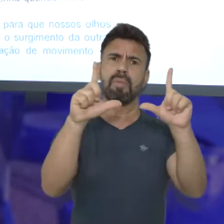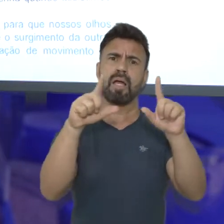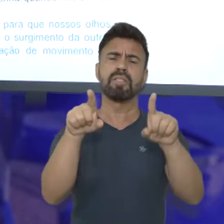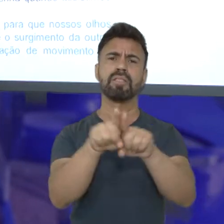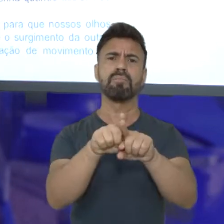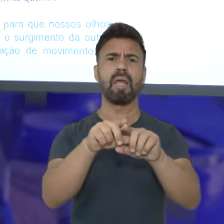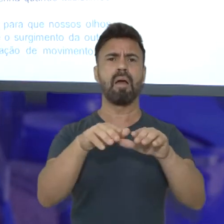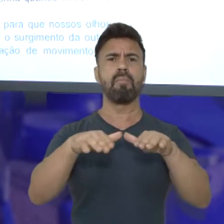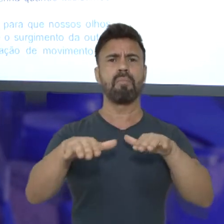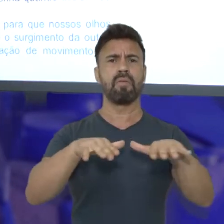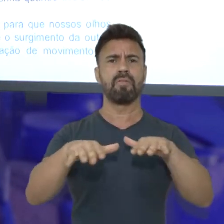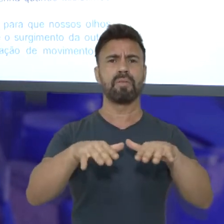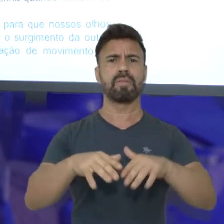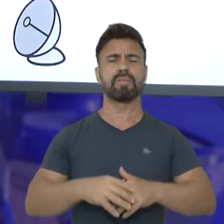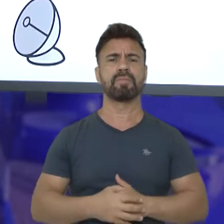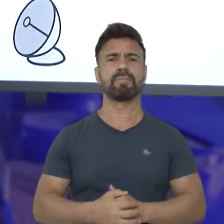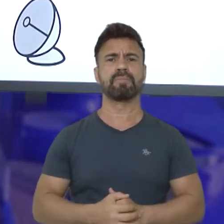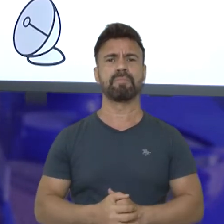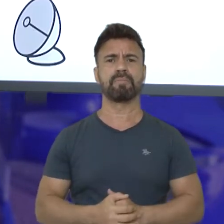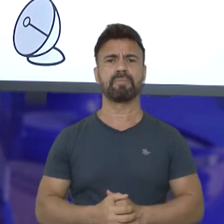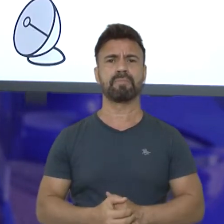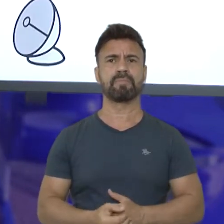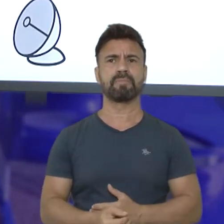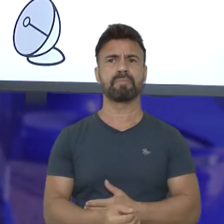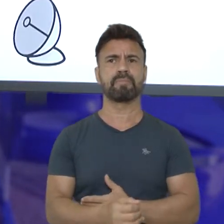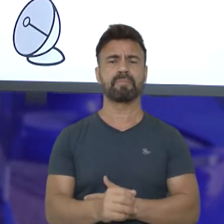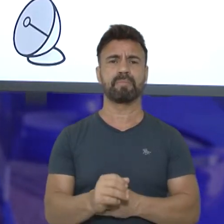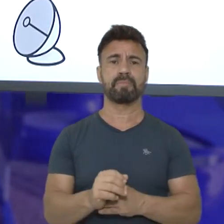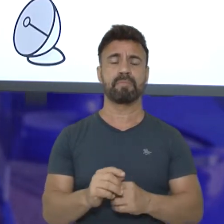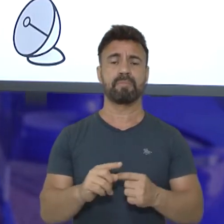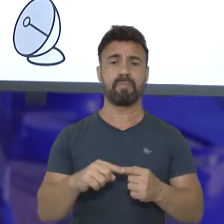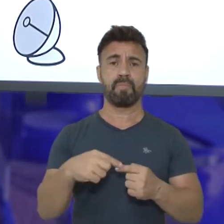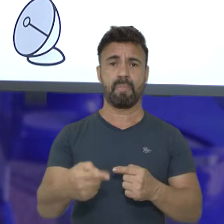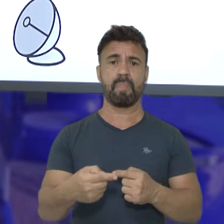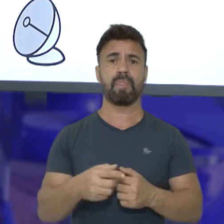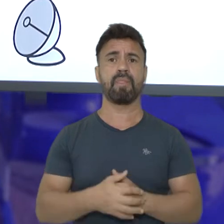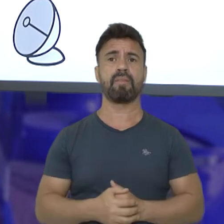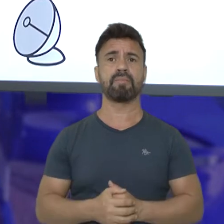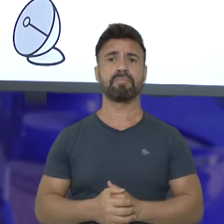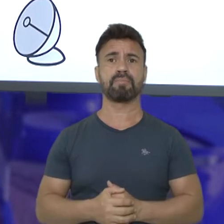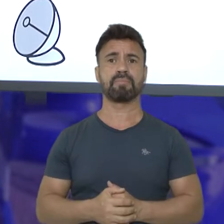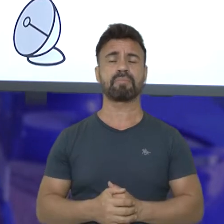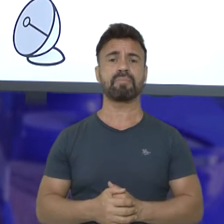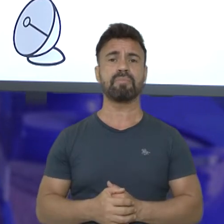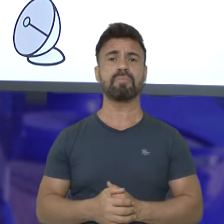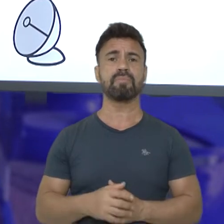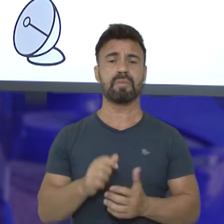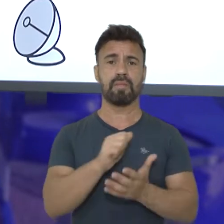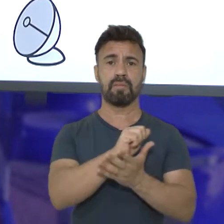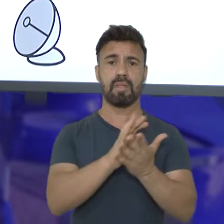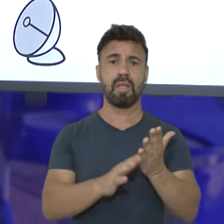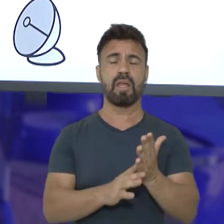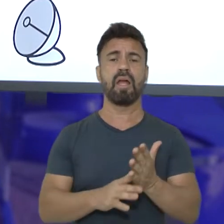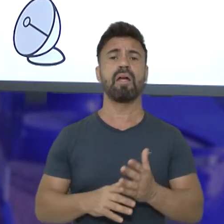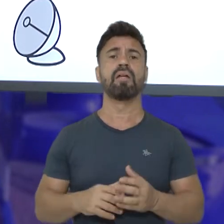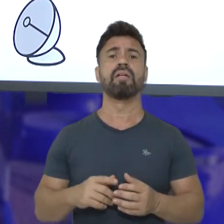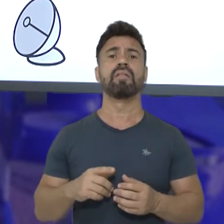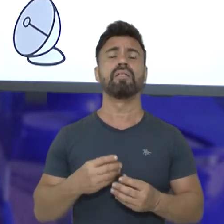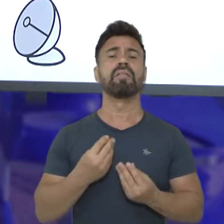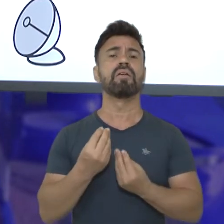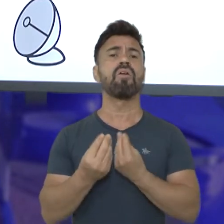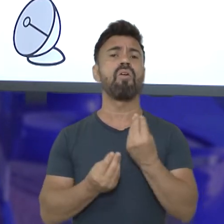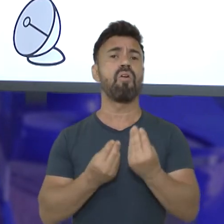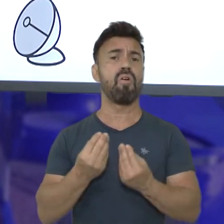movimentação delas. Em seguida, a atividade ela propõe uma outra